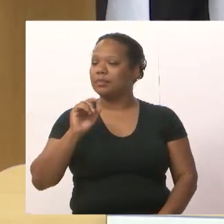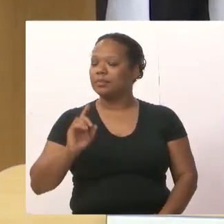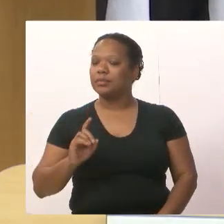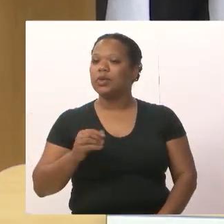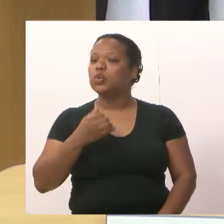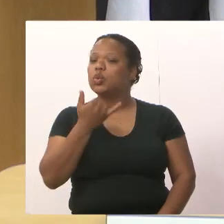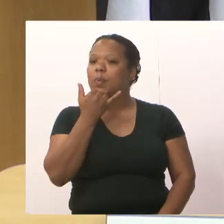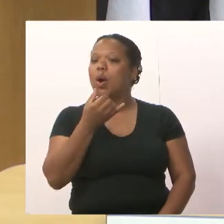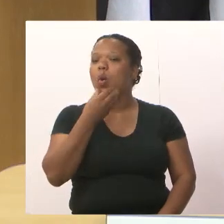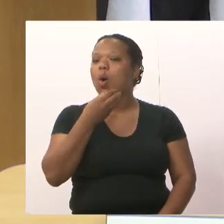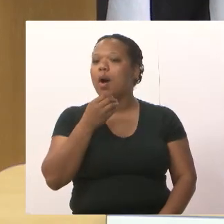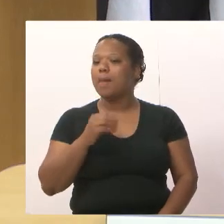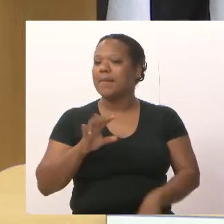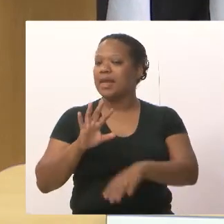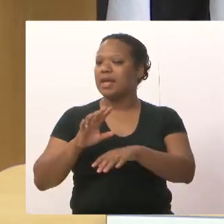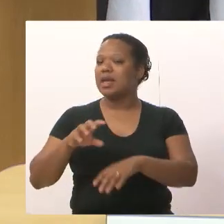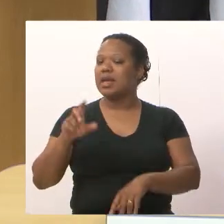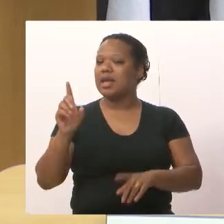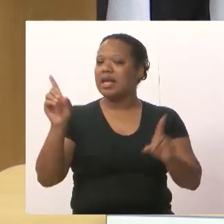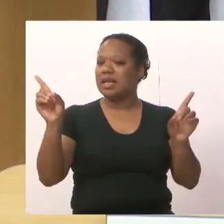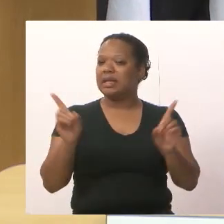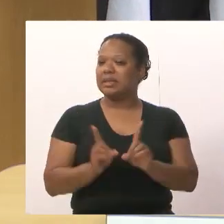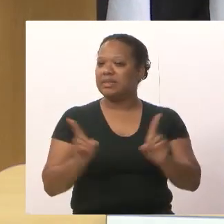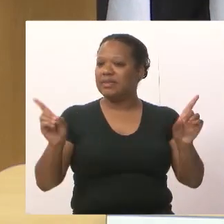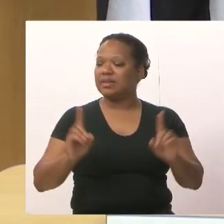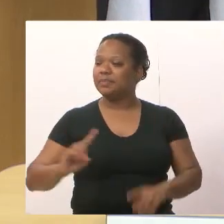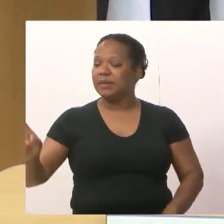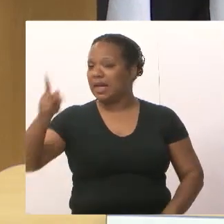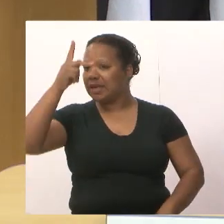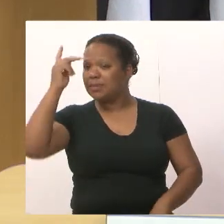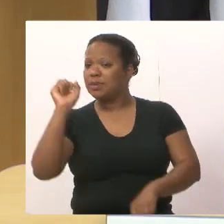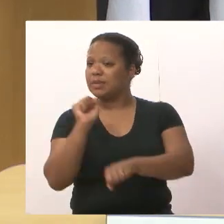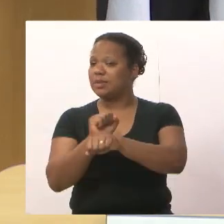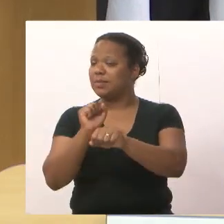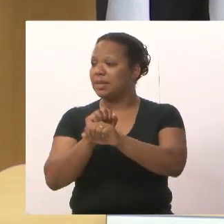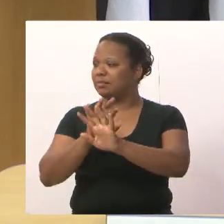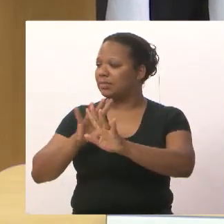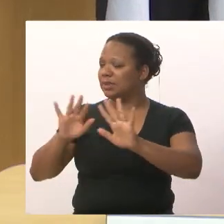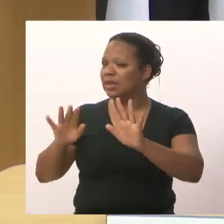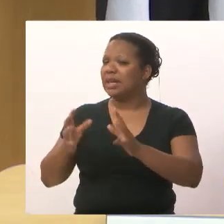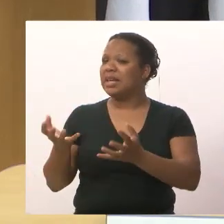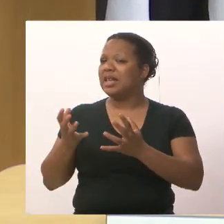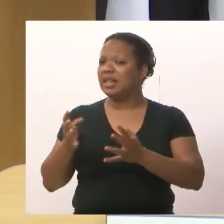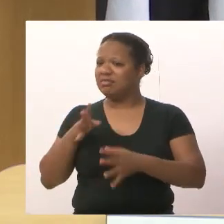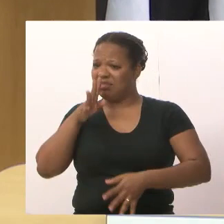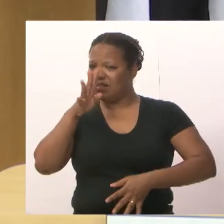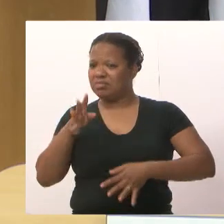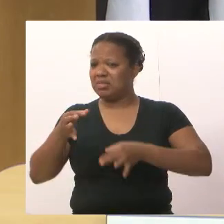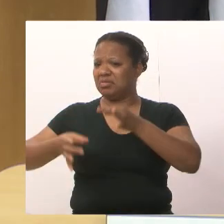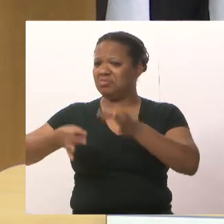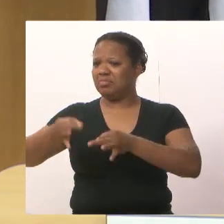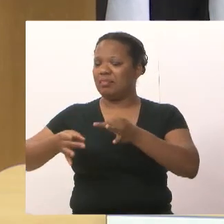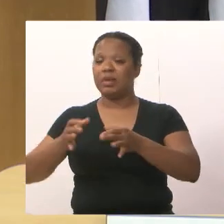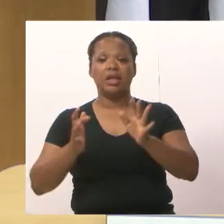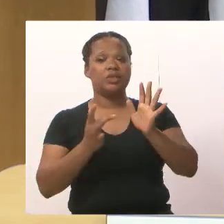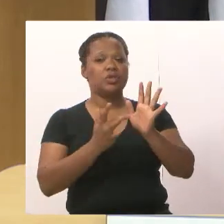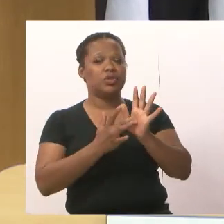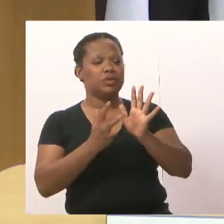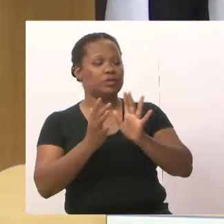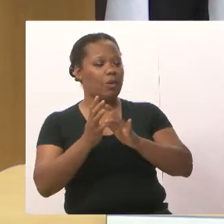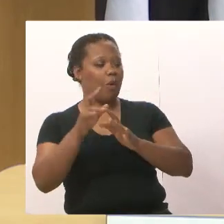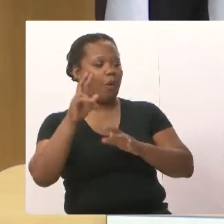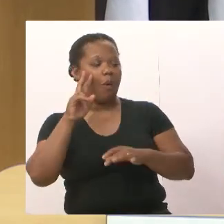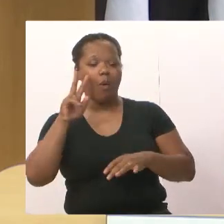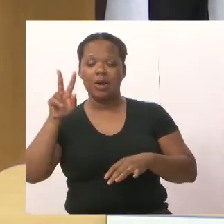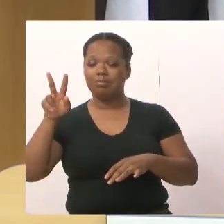deficiência, já tem umas pessoas esperando Jesus para poder julgá-lo. O que Jesus faz? Jesus olha